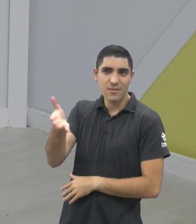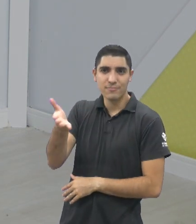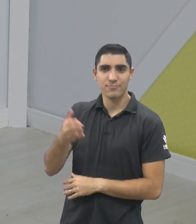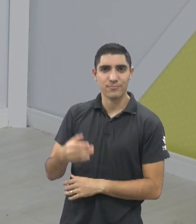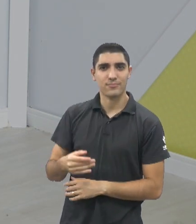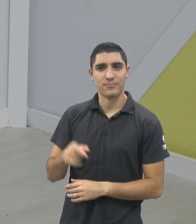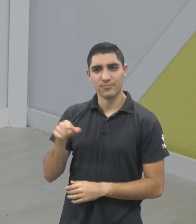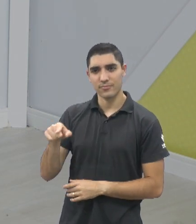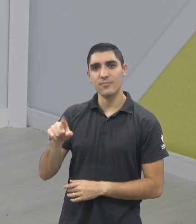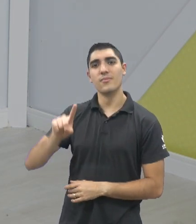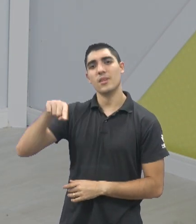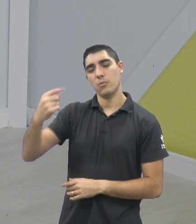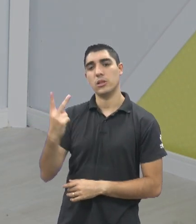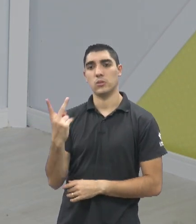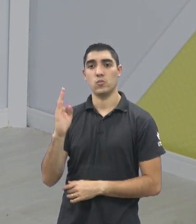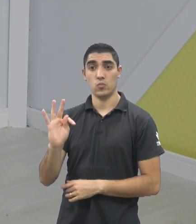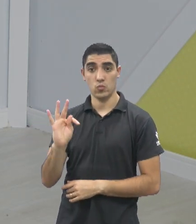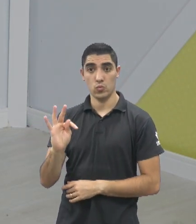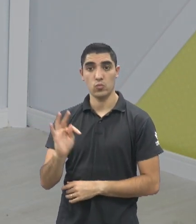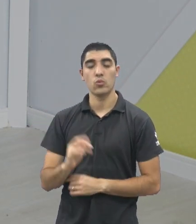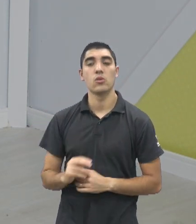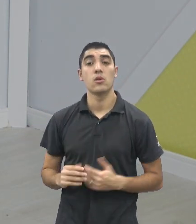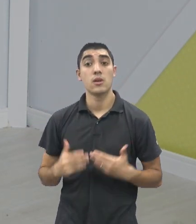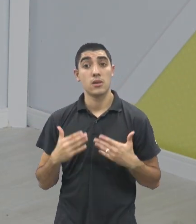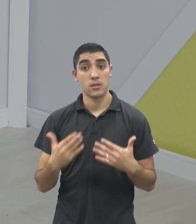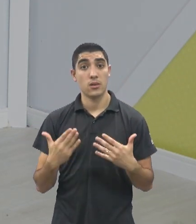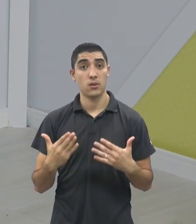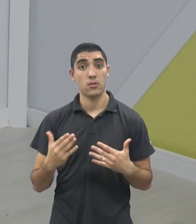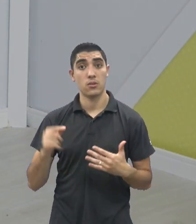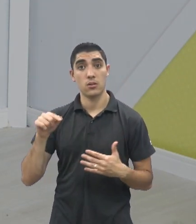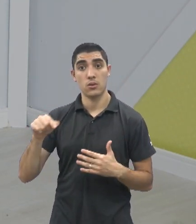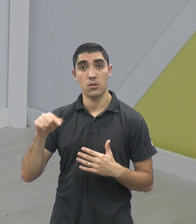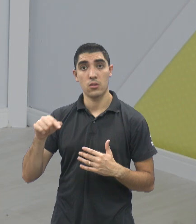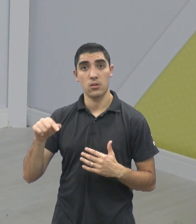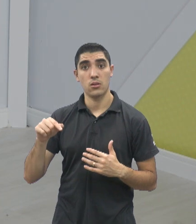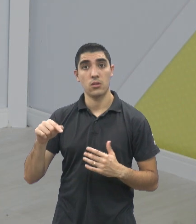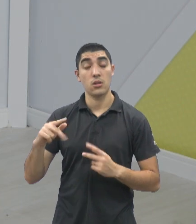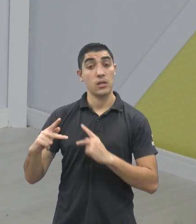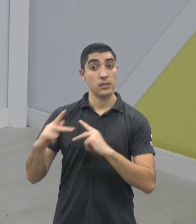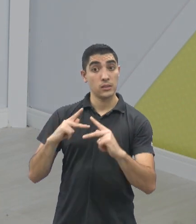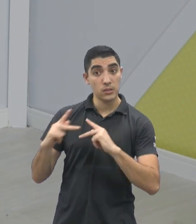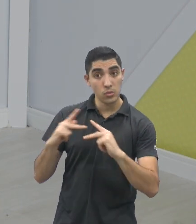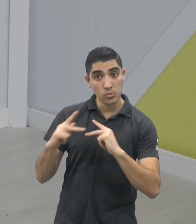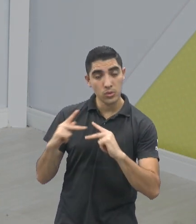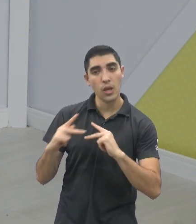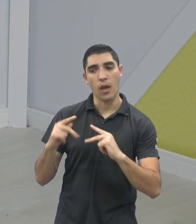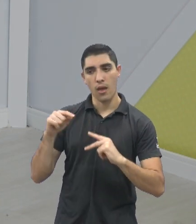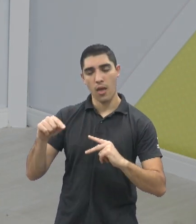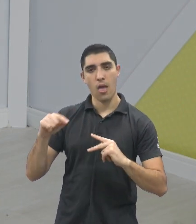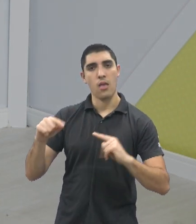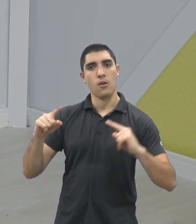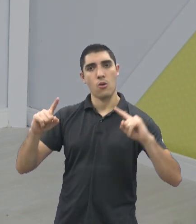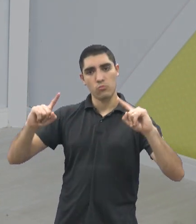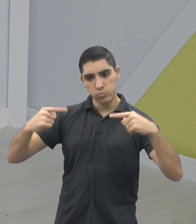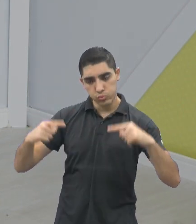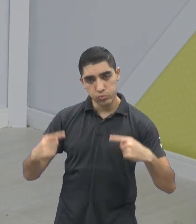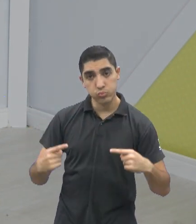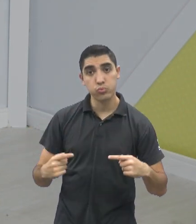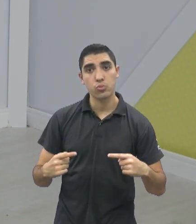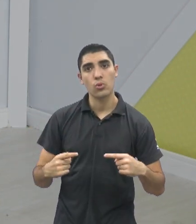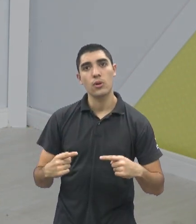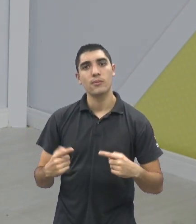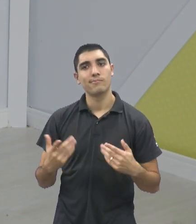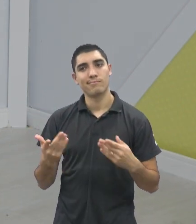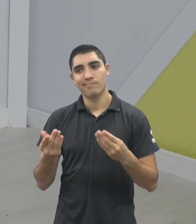é o segundo turno, tem razão. Então é isso, o São José tá aí com essa sequência tenebrosa,